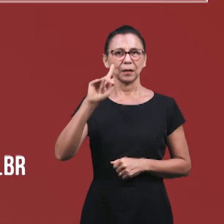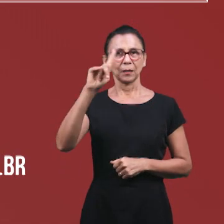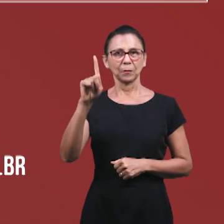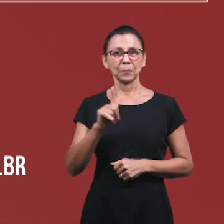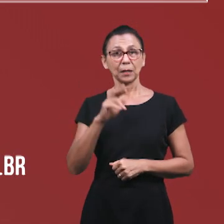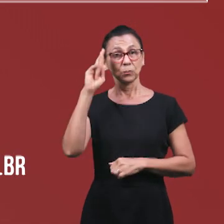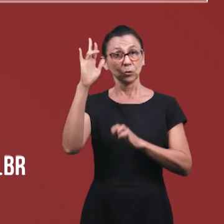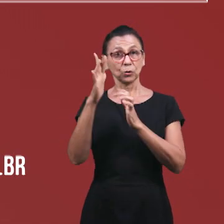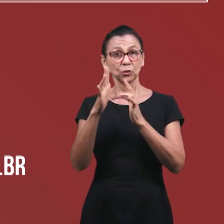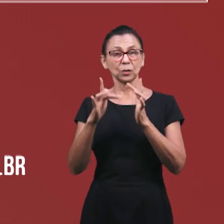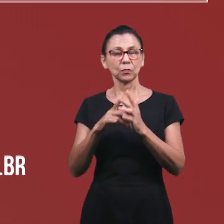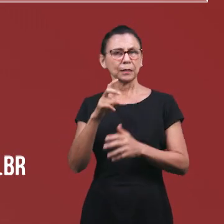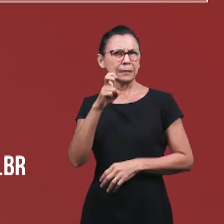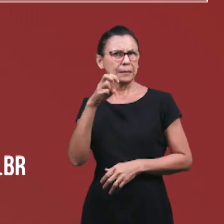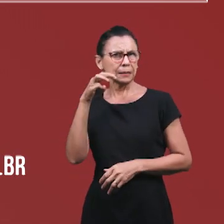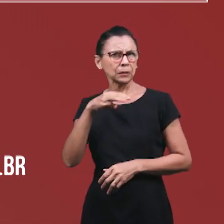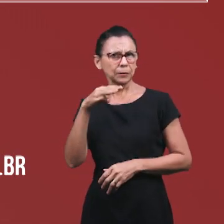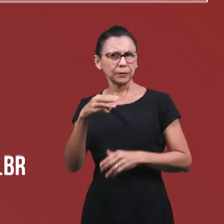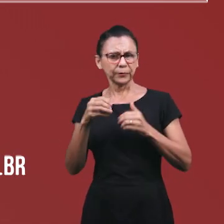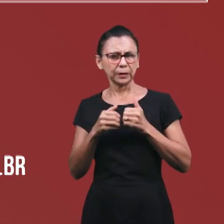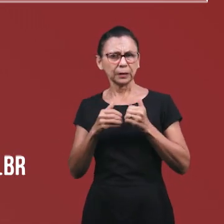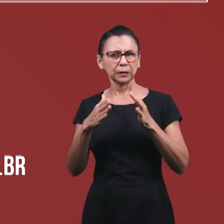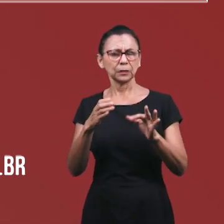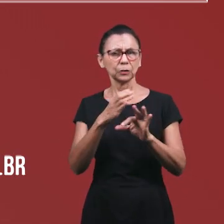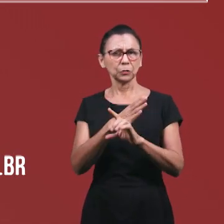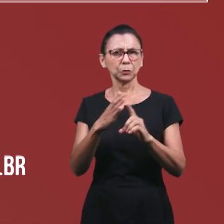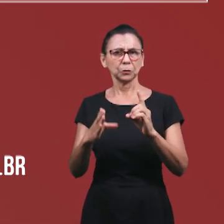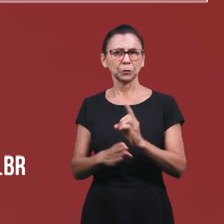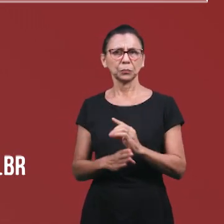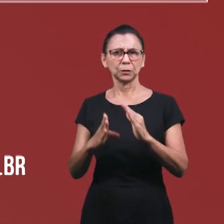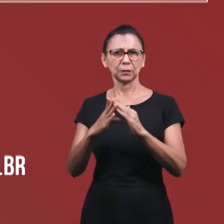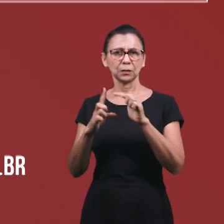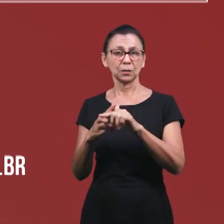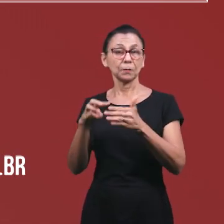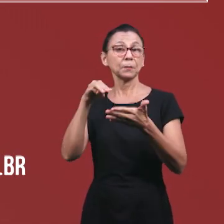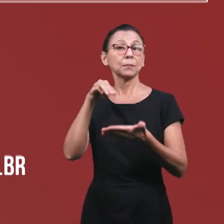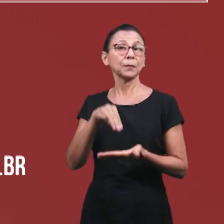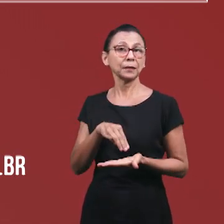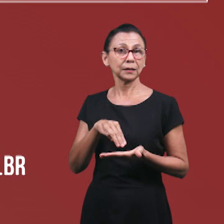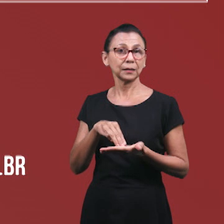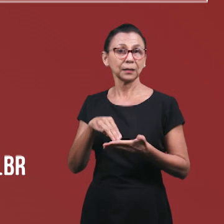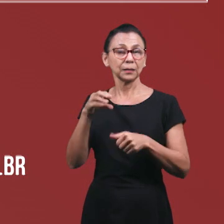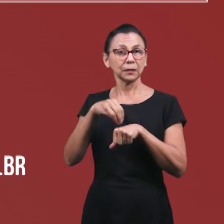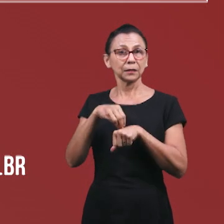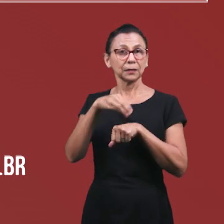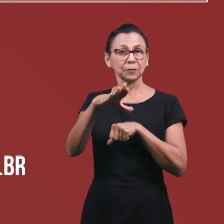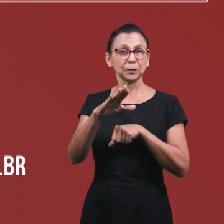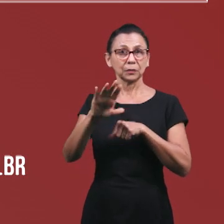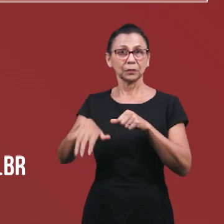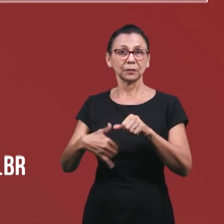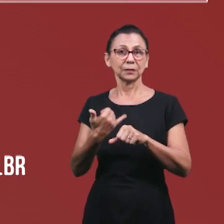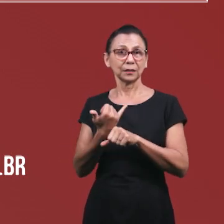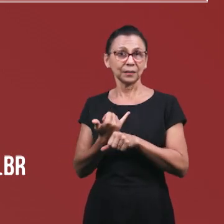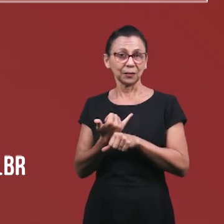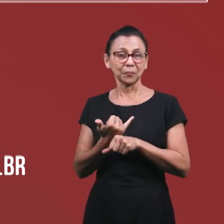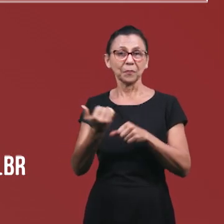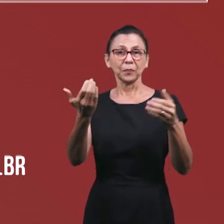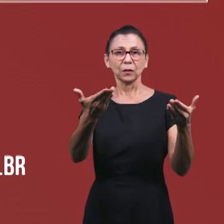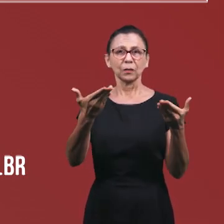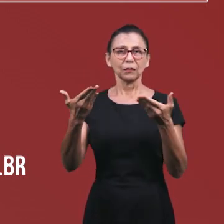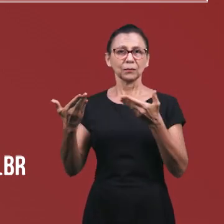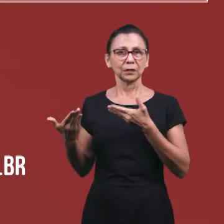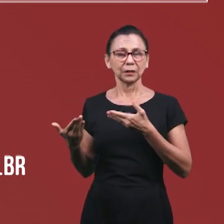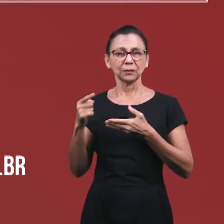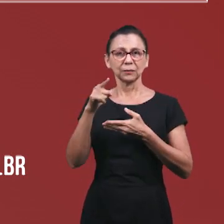A paz do Senhor Jesus. Dentro de 5 minutos, daremos início a um culto da Igreja Cristã Maranata, transmitido